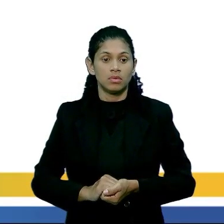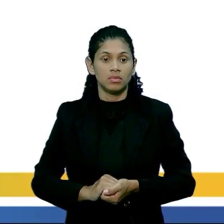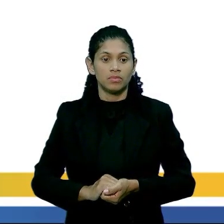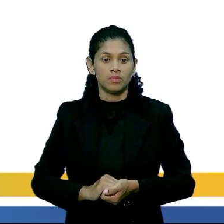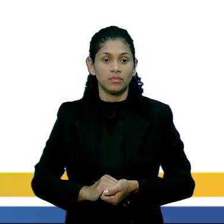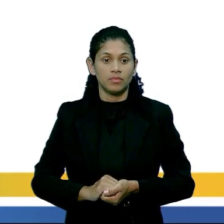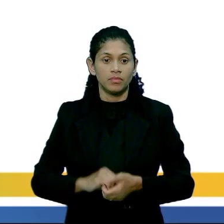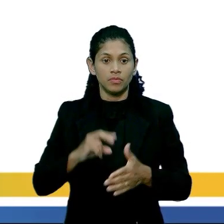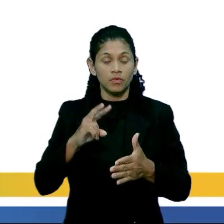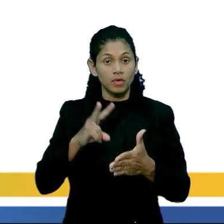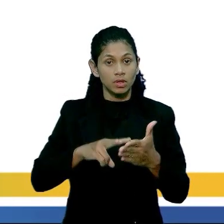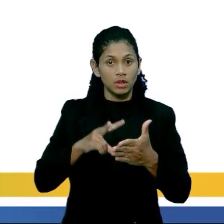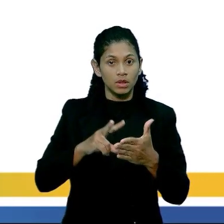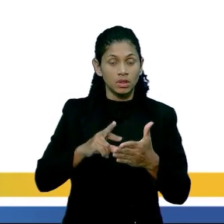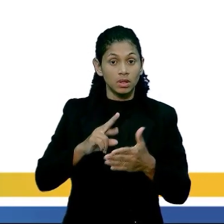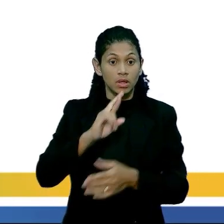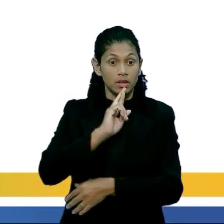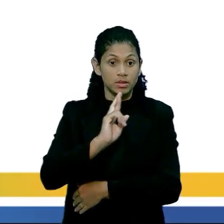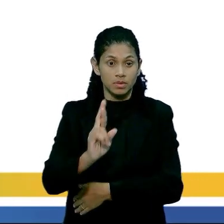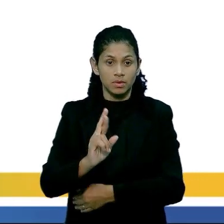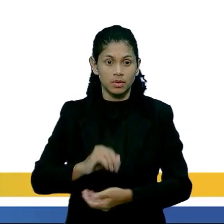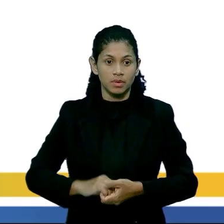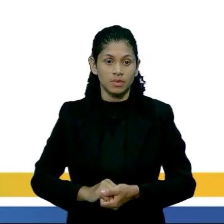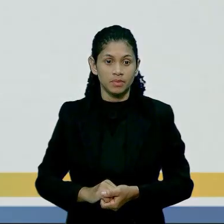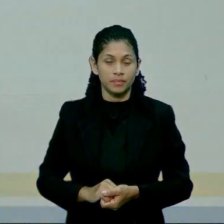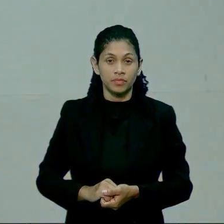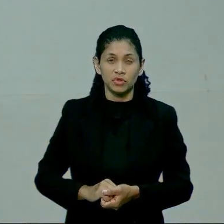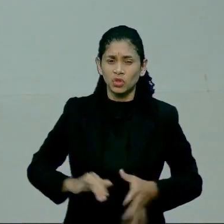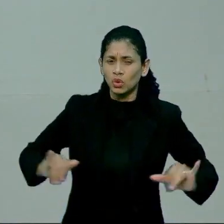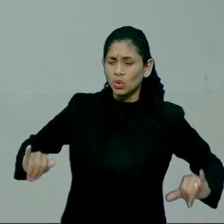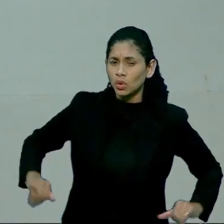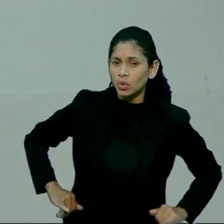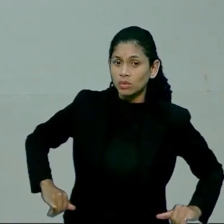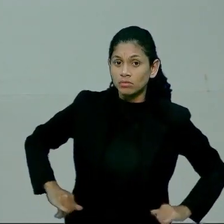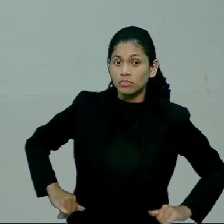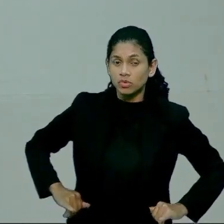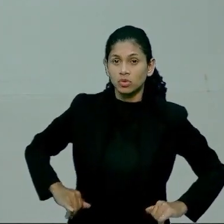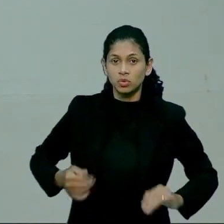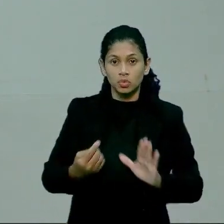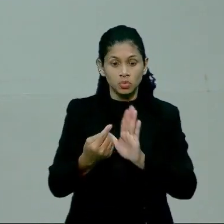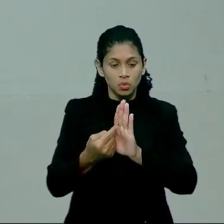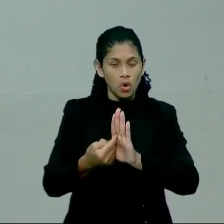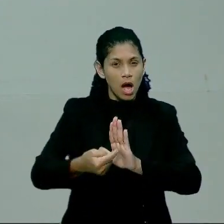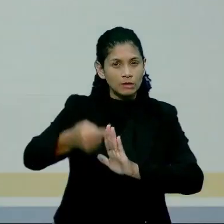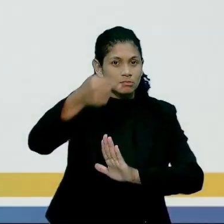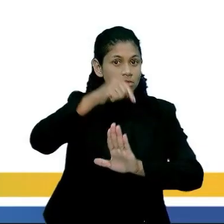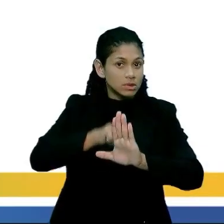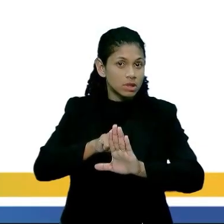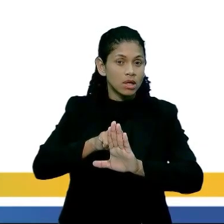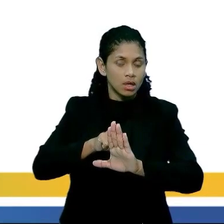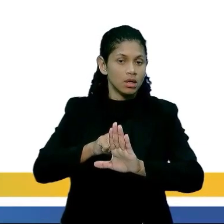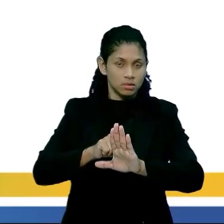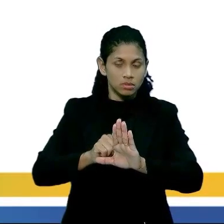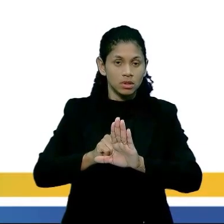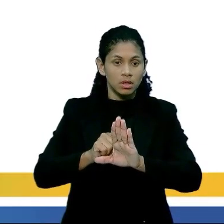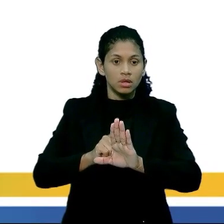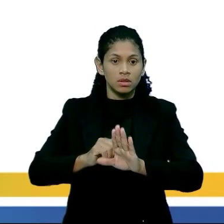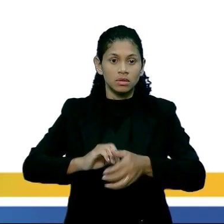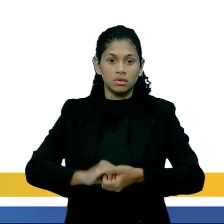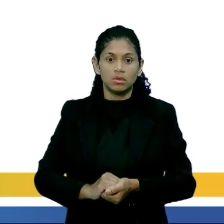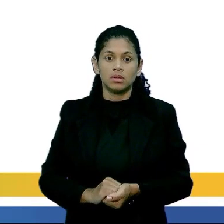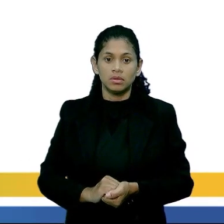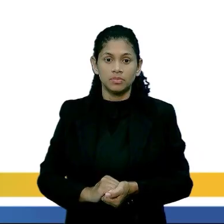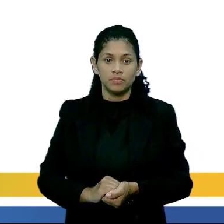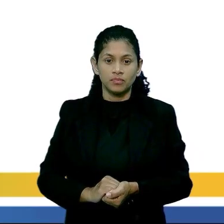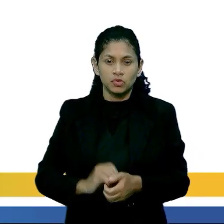resposta para vocês. Ó. Vou até ler aqui, ó, grifar. Dor retroesternal, por detrás do externo. Externo é esse osso aqui do meio. Deixa eu ver o quê?